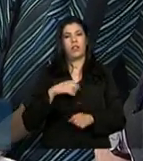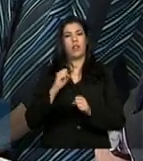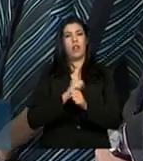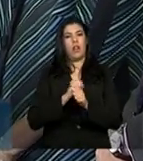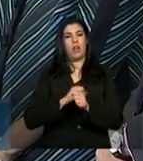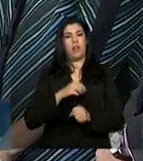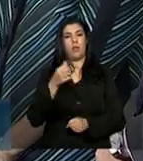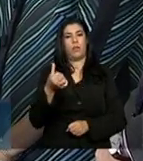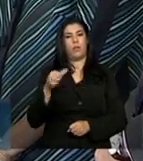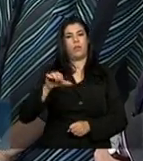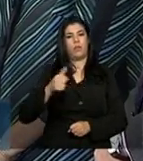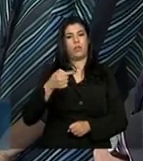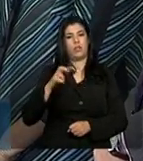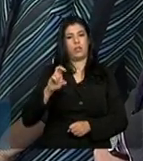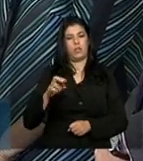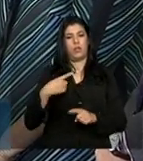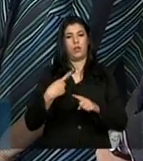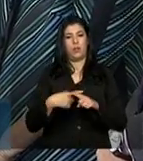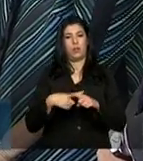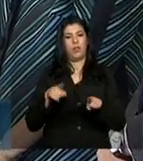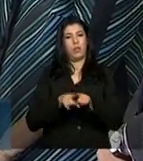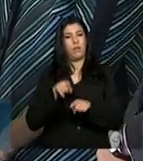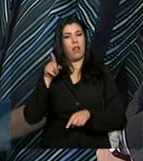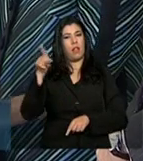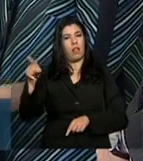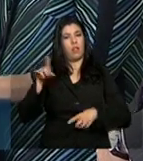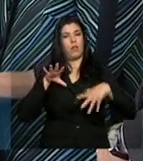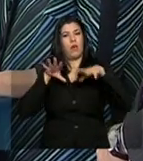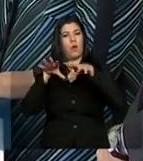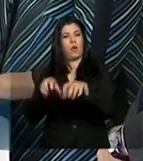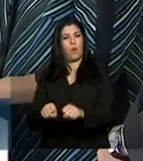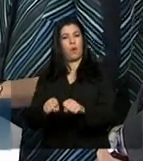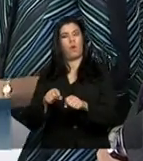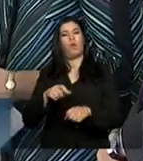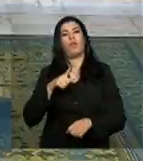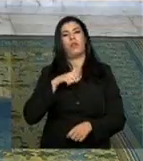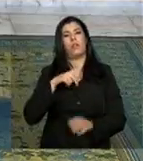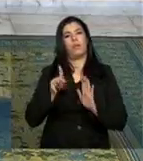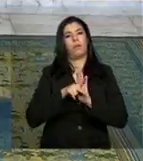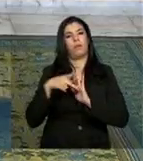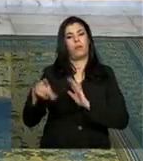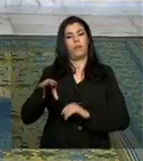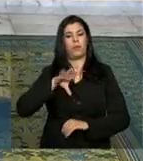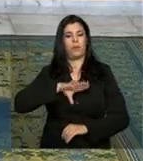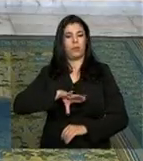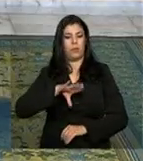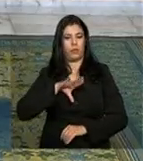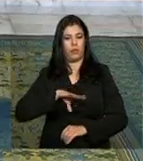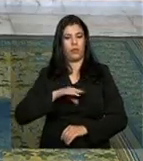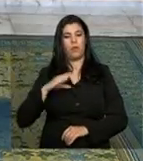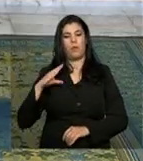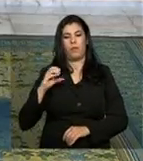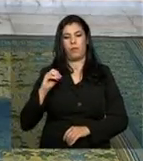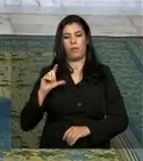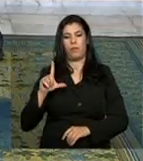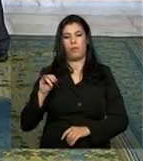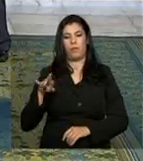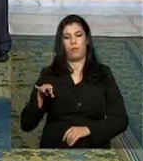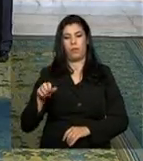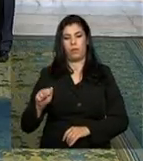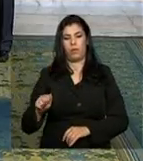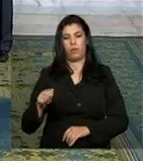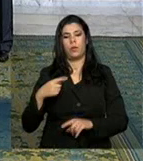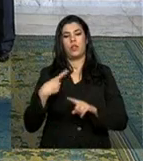africano, que também foi colonizado por Portugal. Brasil e Cabo Verde mantêm importantes laços históricos e culturais devido